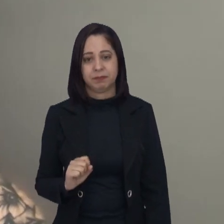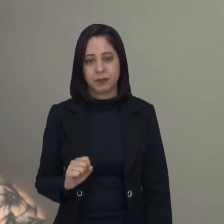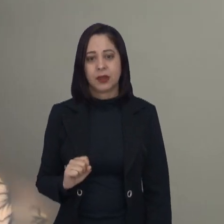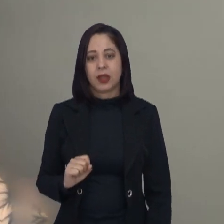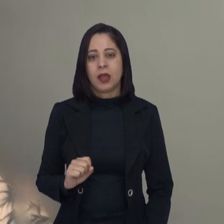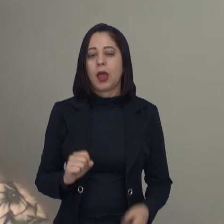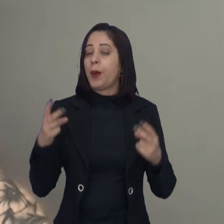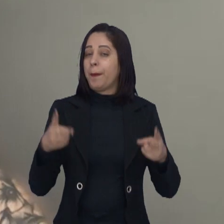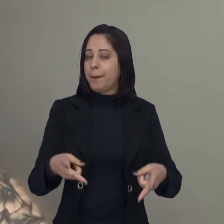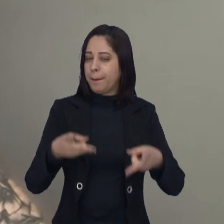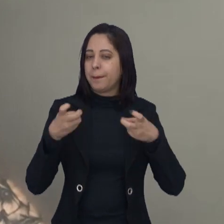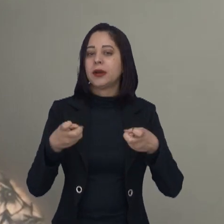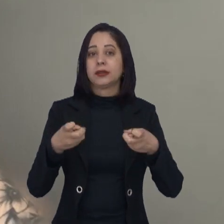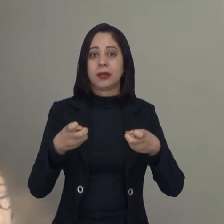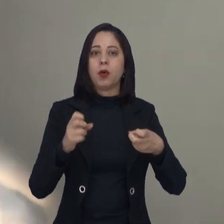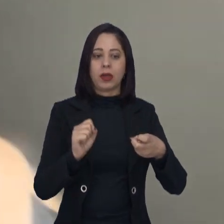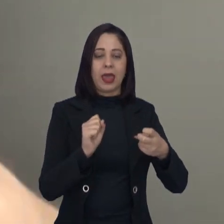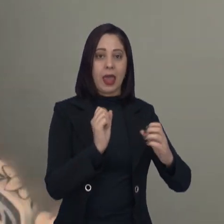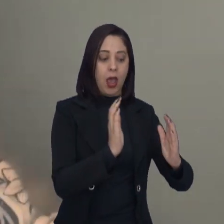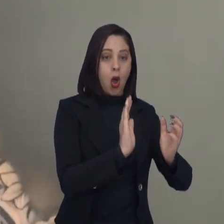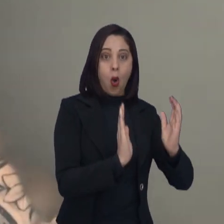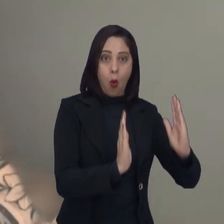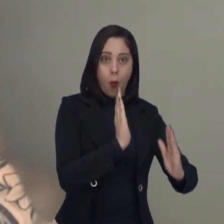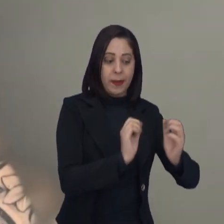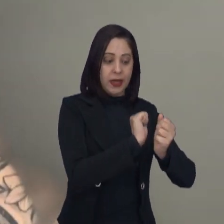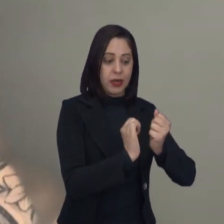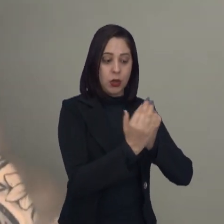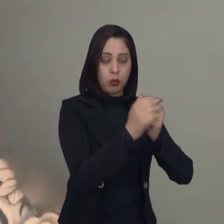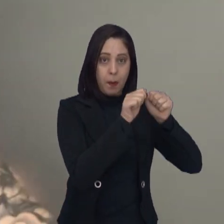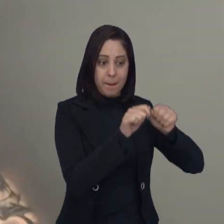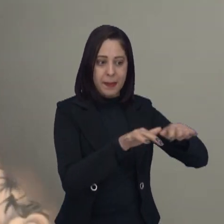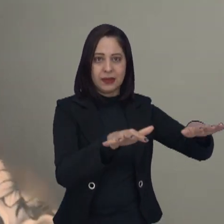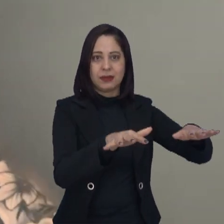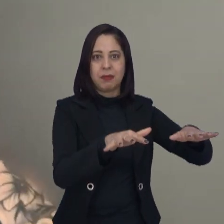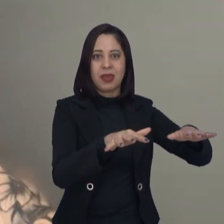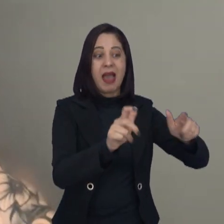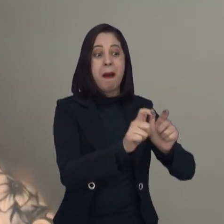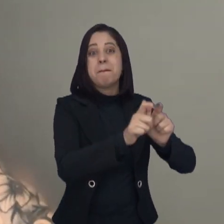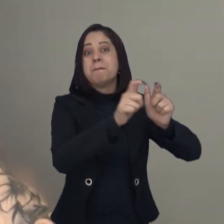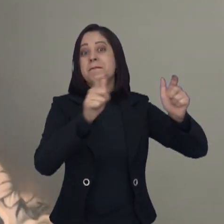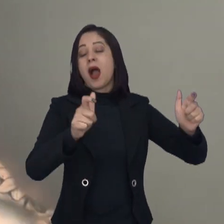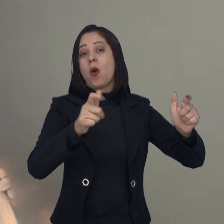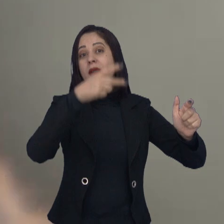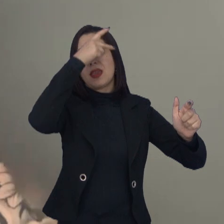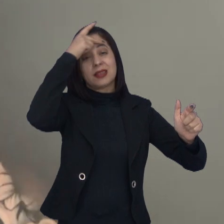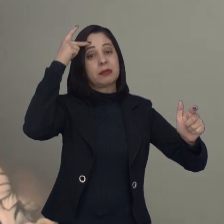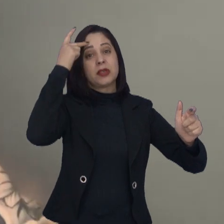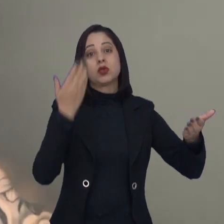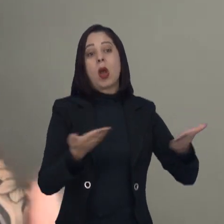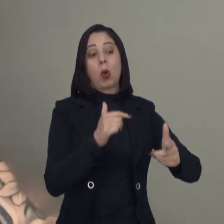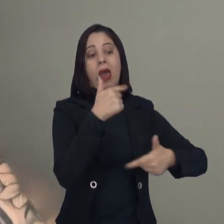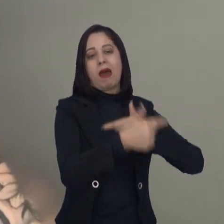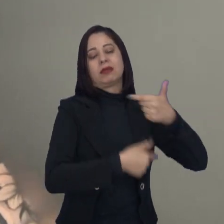dessa mudança, que foi a pandemia, né, que trouxe muita gente para o online. Então, essa transição foi muito importante na vida de muita